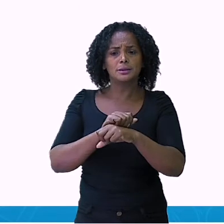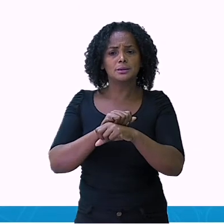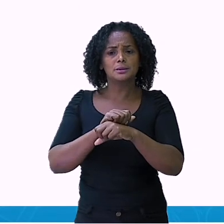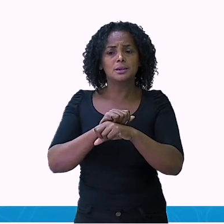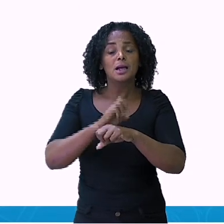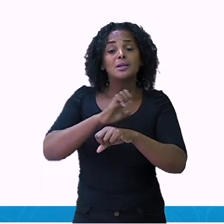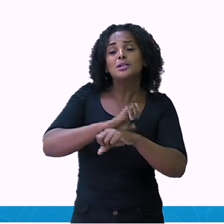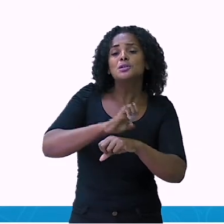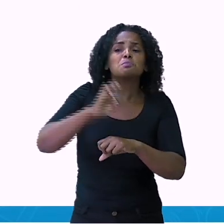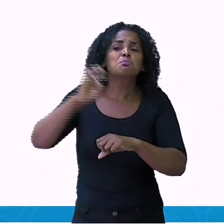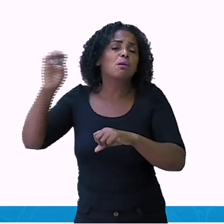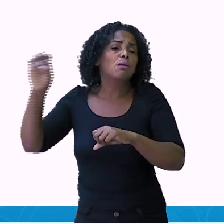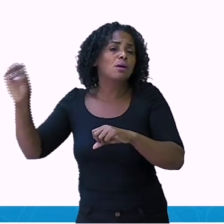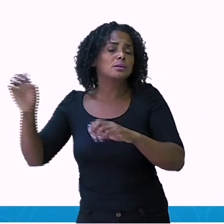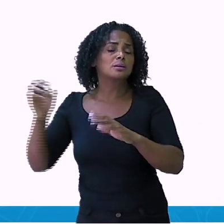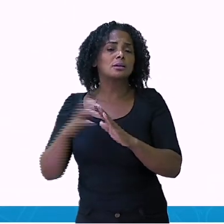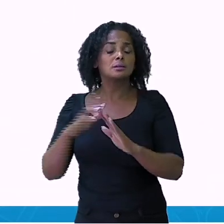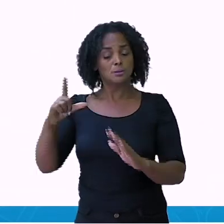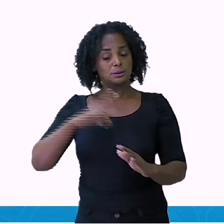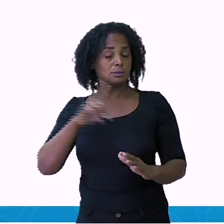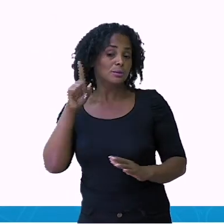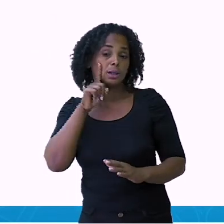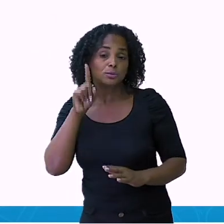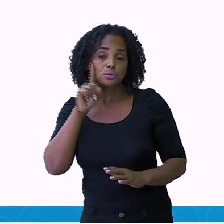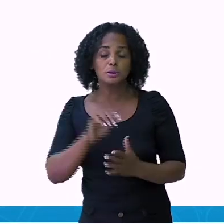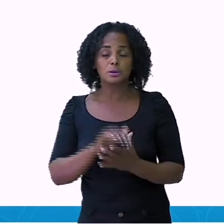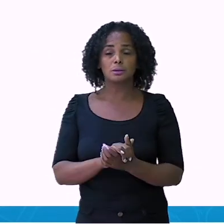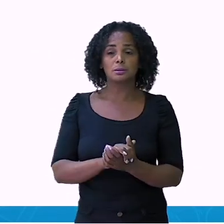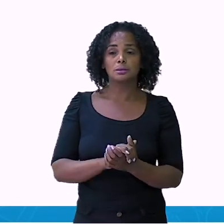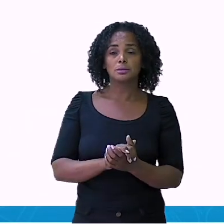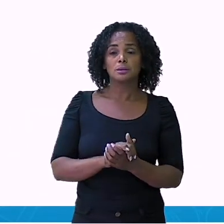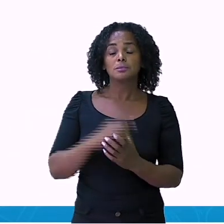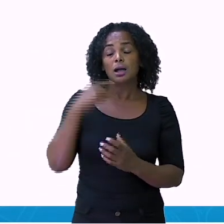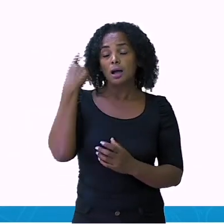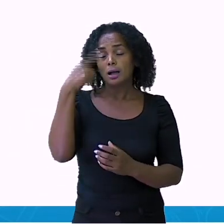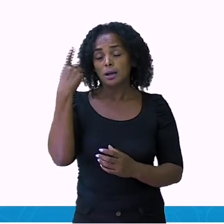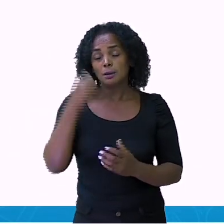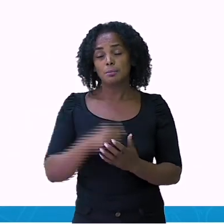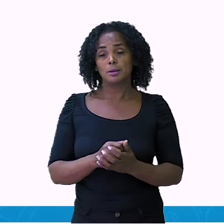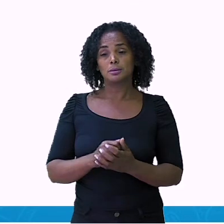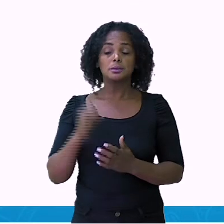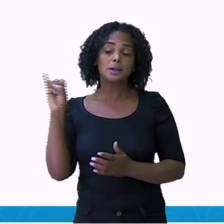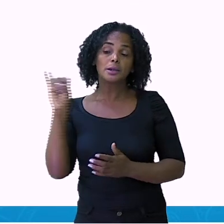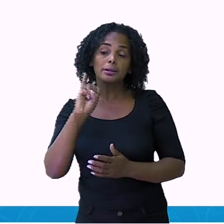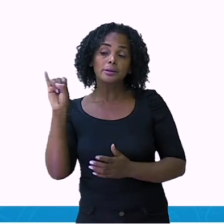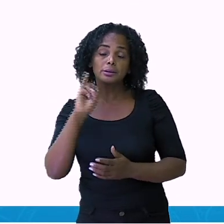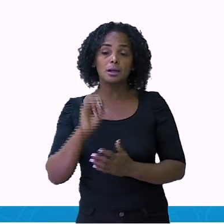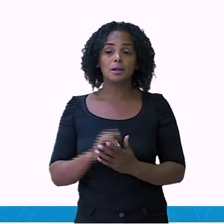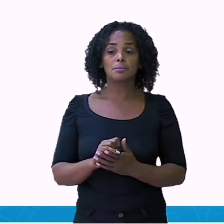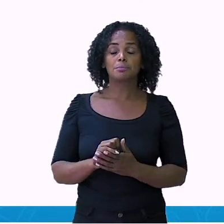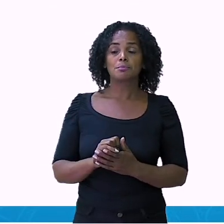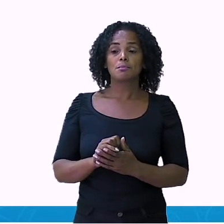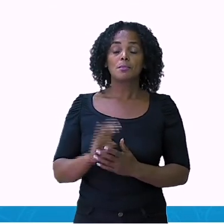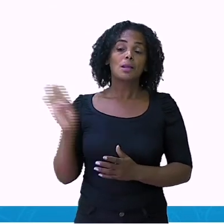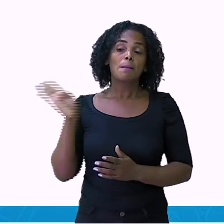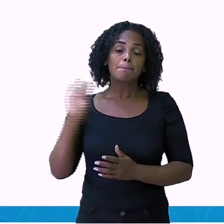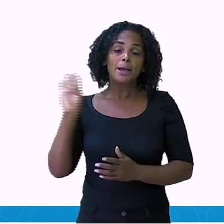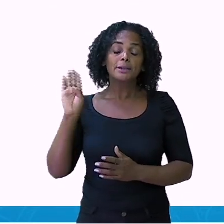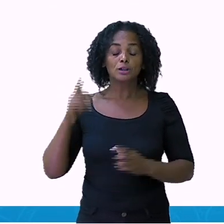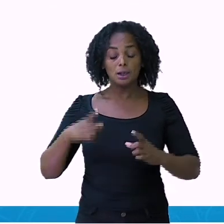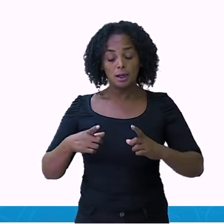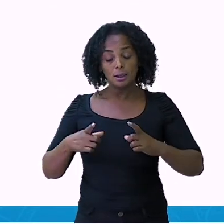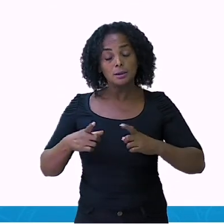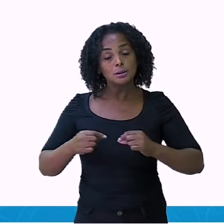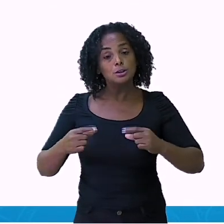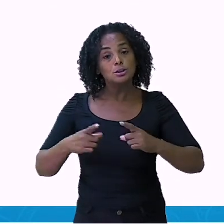Estados Unidos, que compra do nosso país, Alemanha, Itália, Bélgica e Japão. Então,